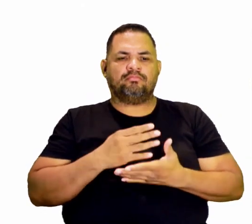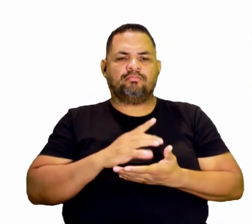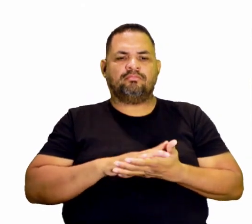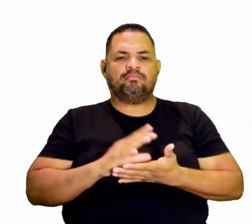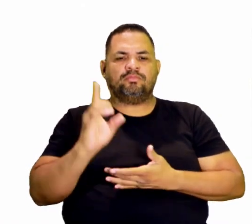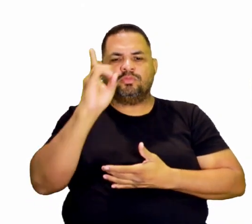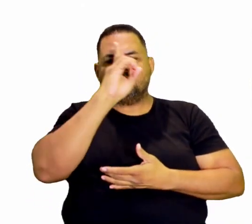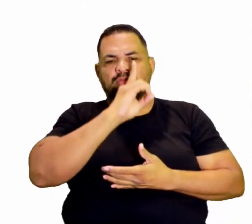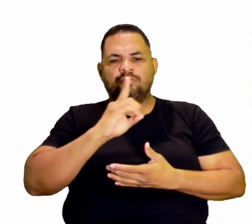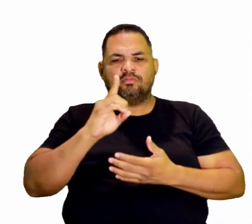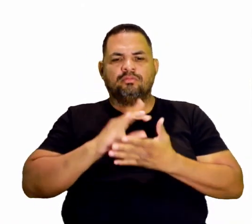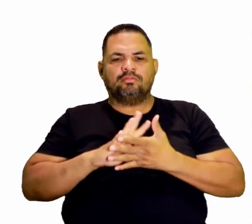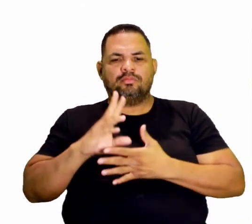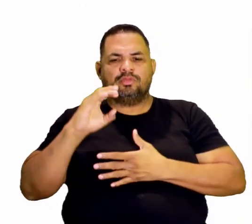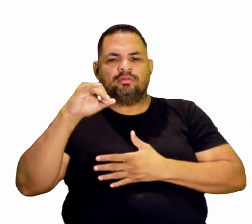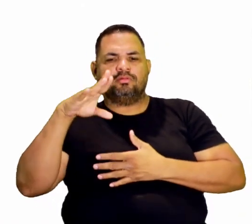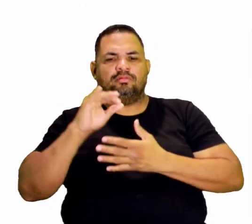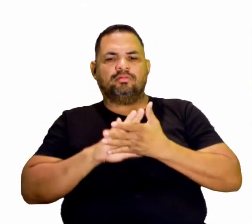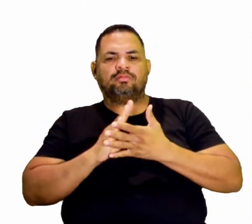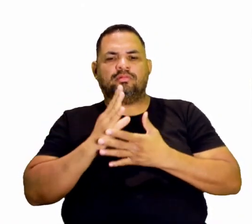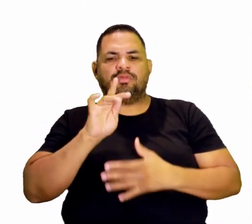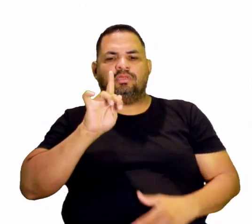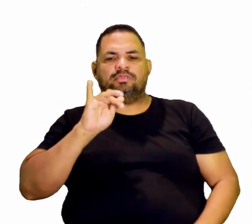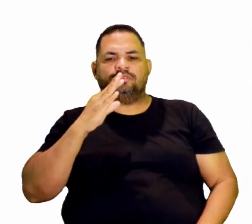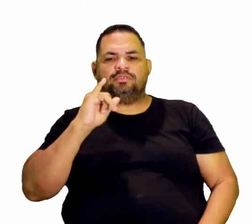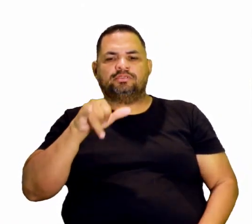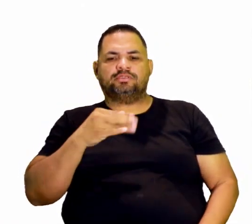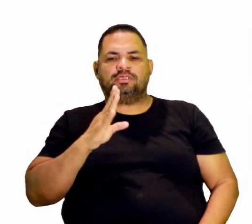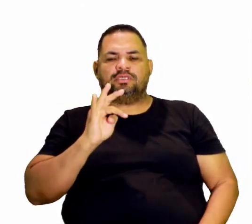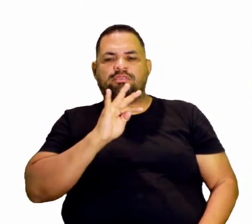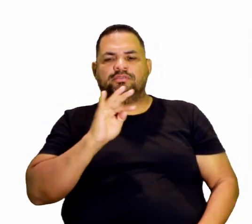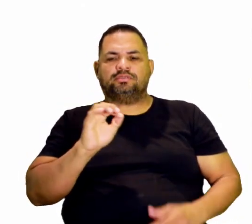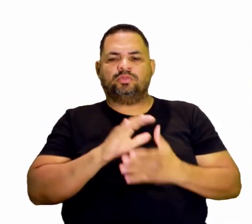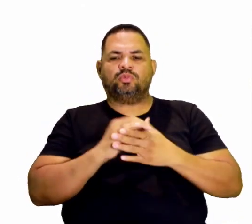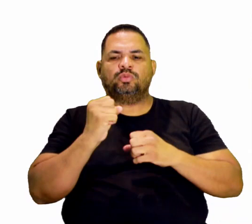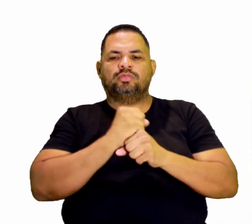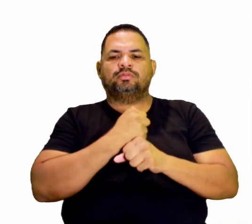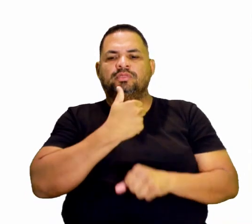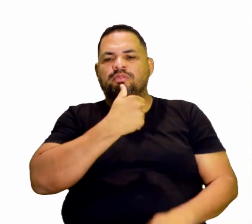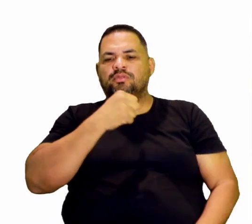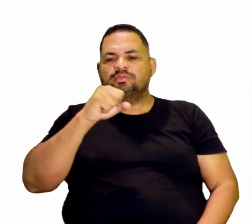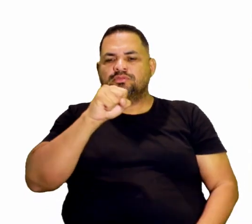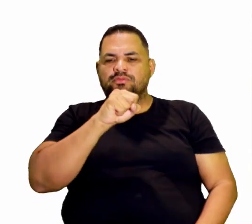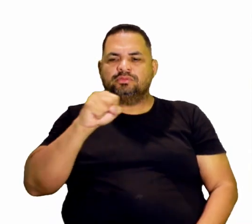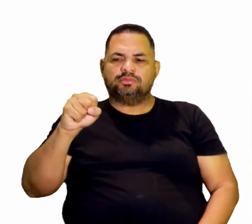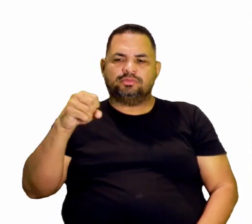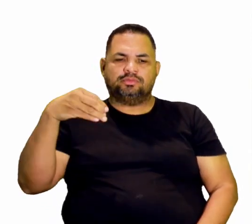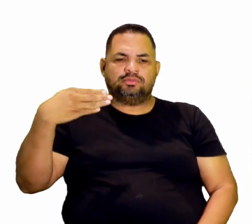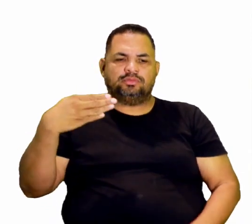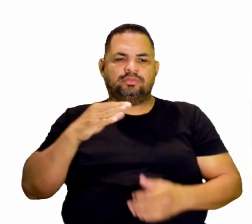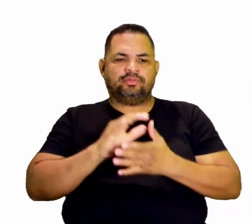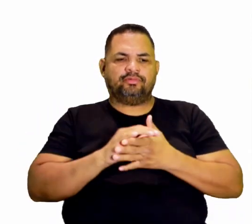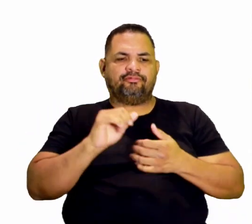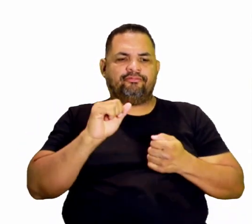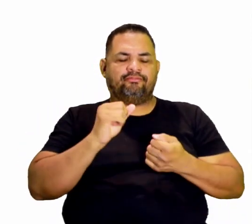domingo de verão na Grande Jatte, em 1884, feito